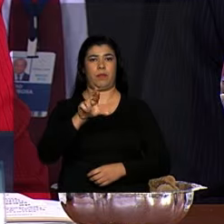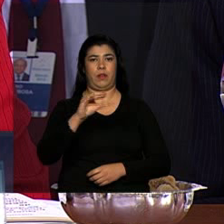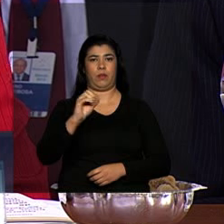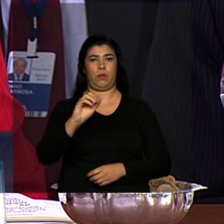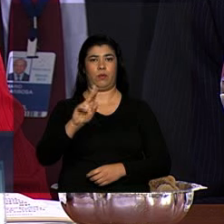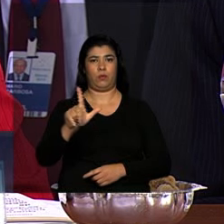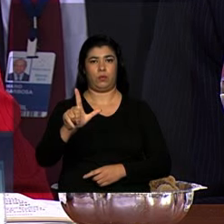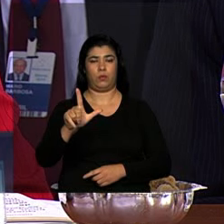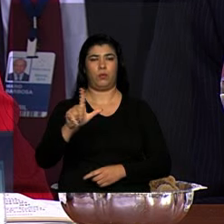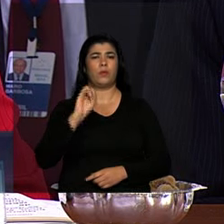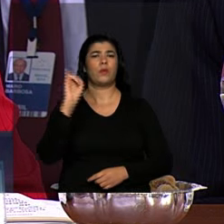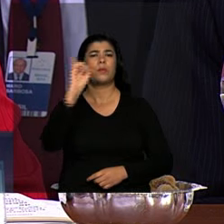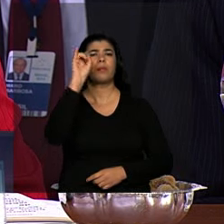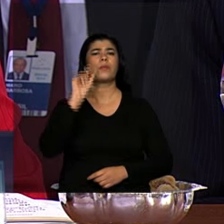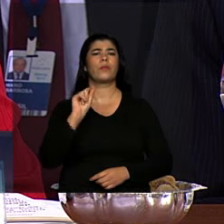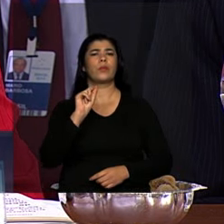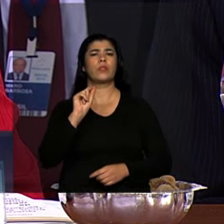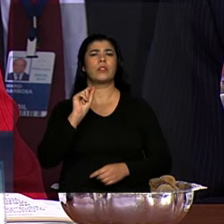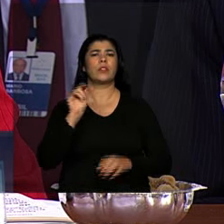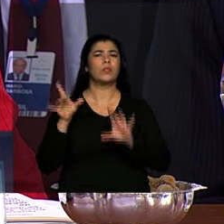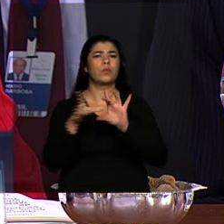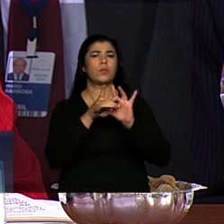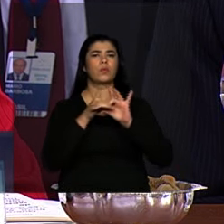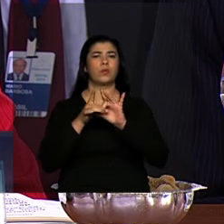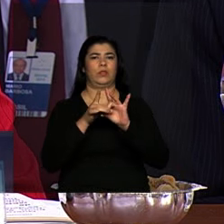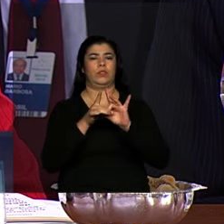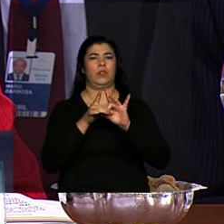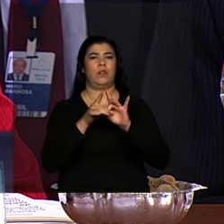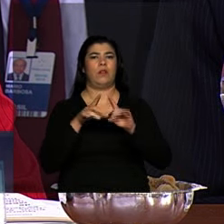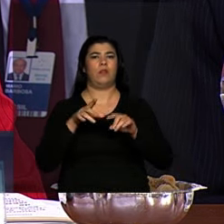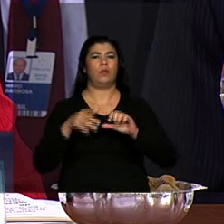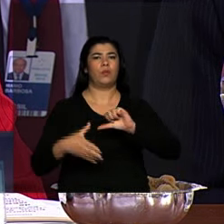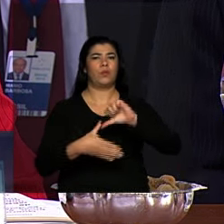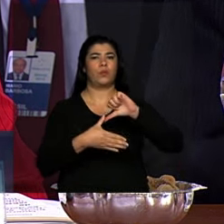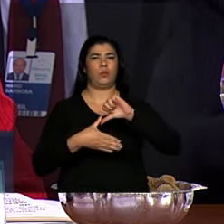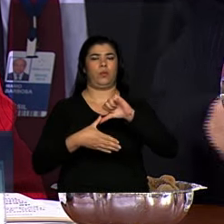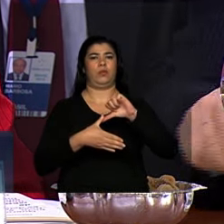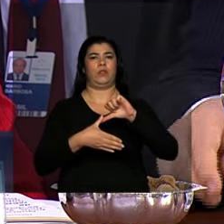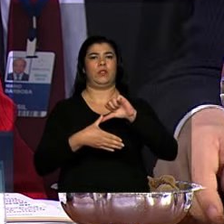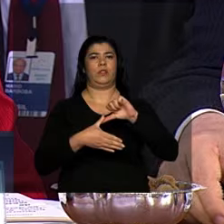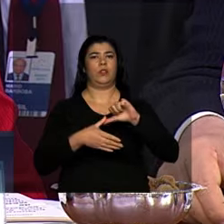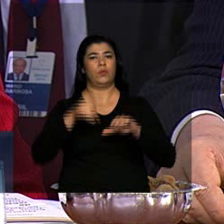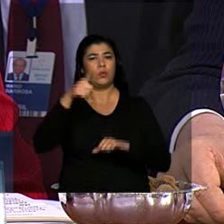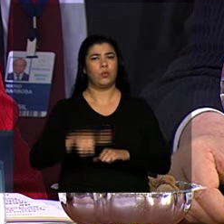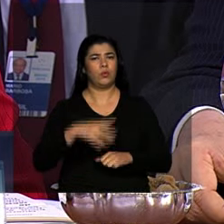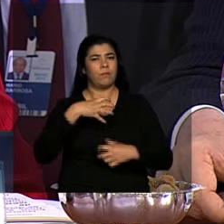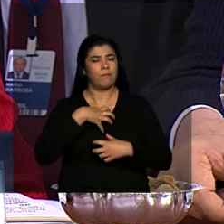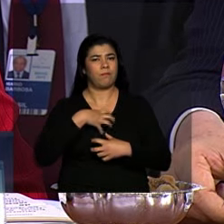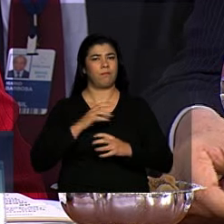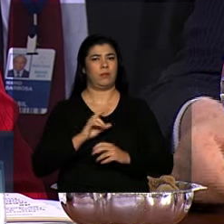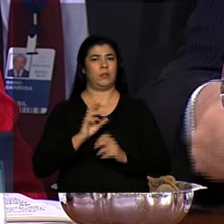da integração sul-americana está uma vez mais fortalecida.